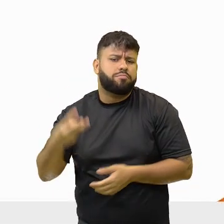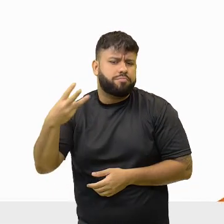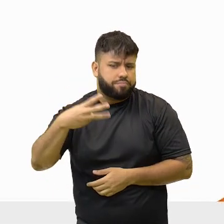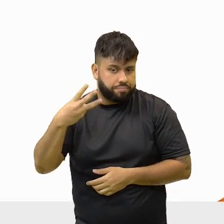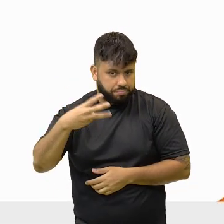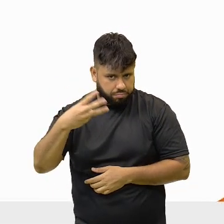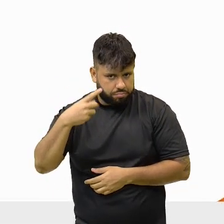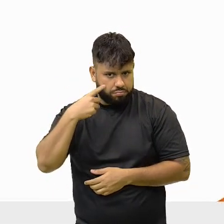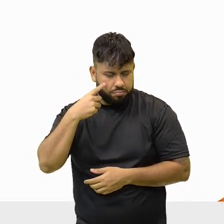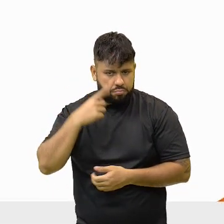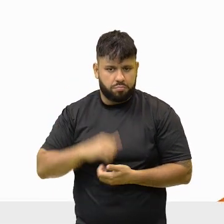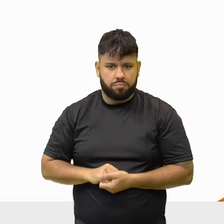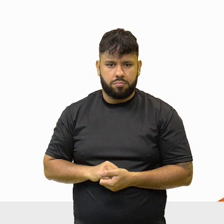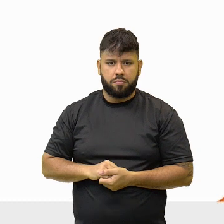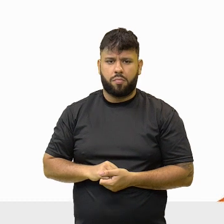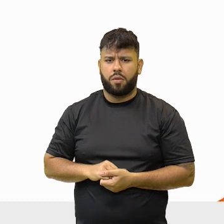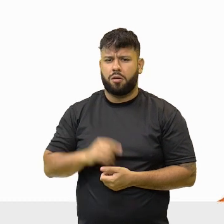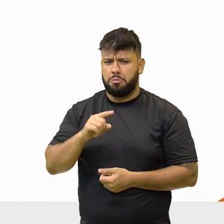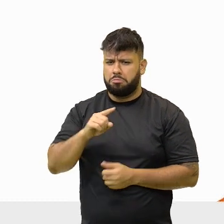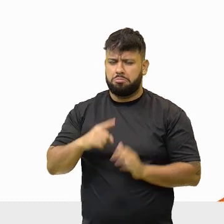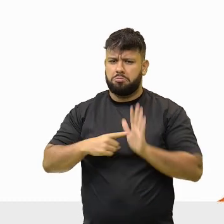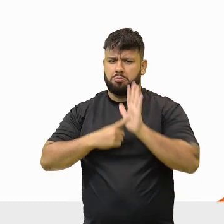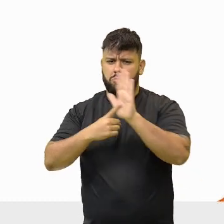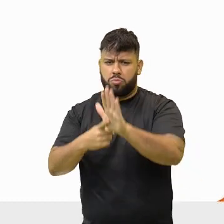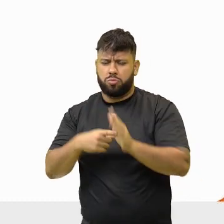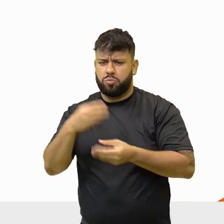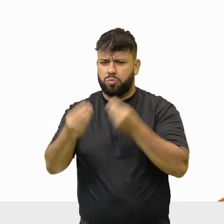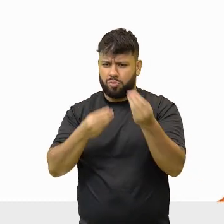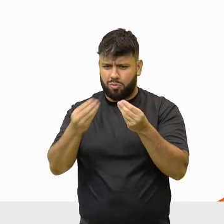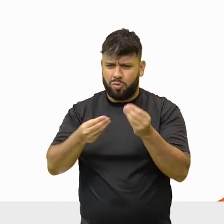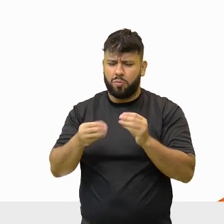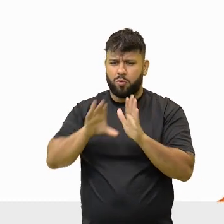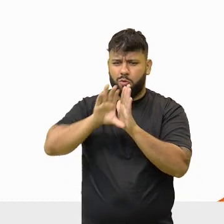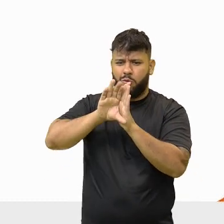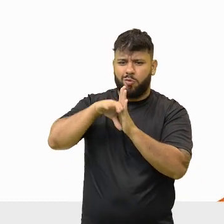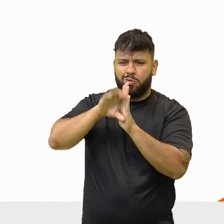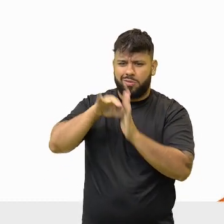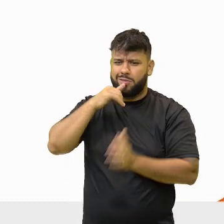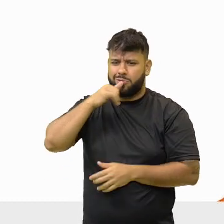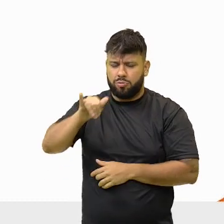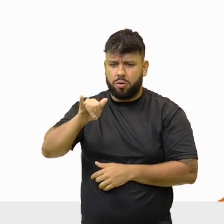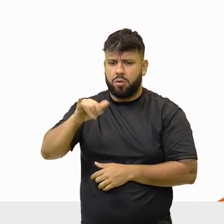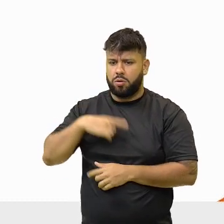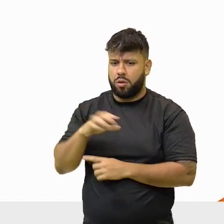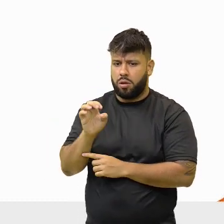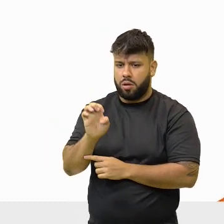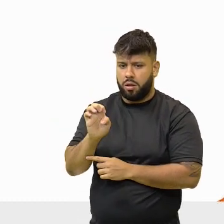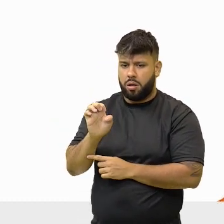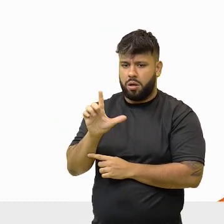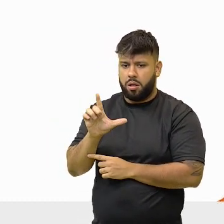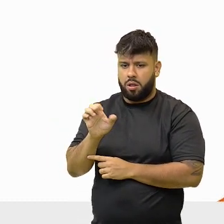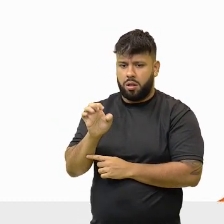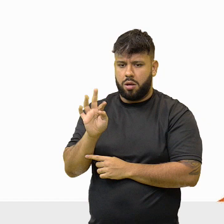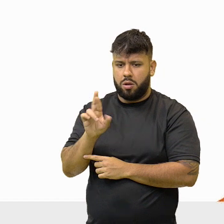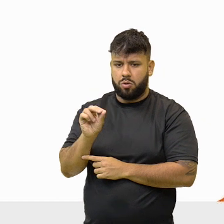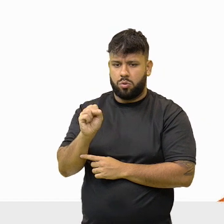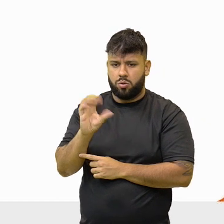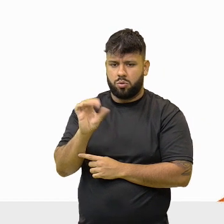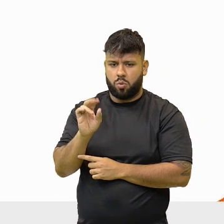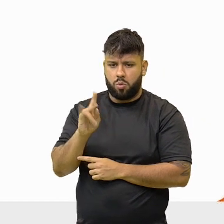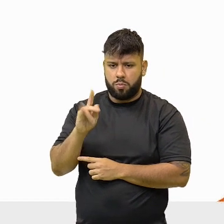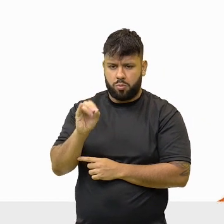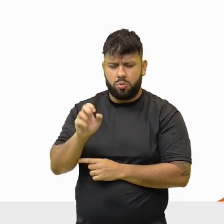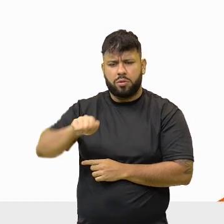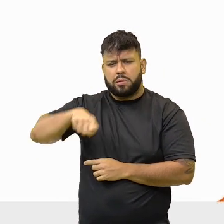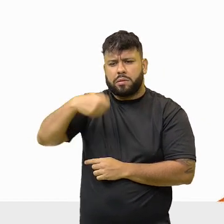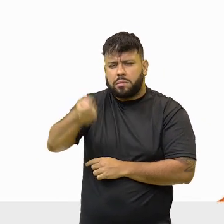questão. Em uma demonstração sobre princípios da eletricidade, o professor colocou um eletroscópio de folhas descarregado no interior de